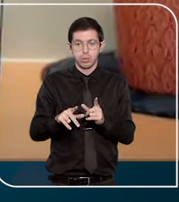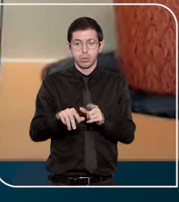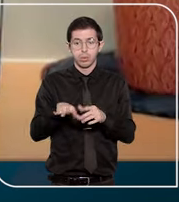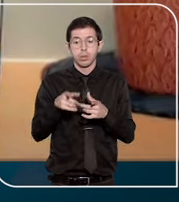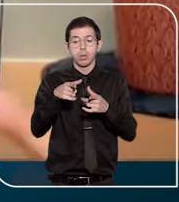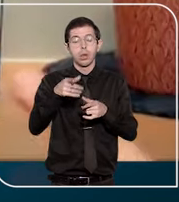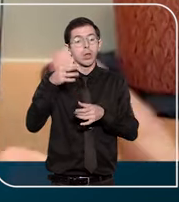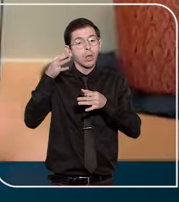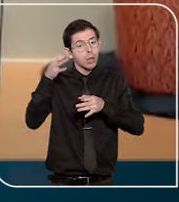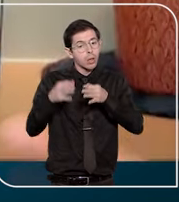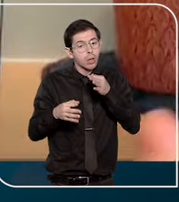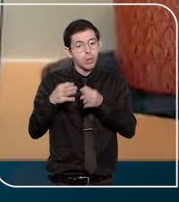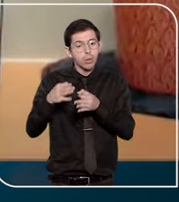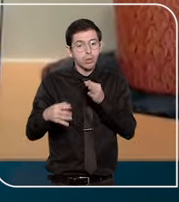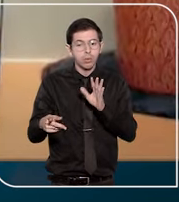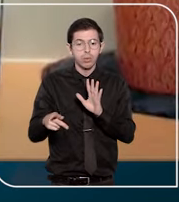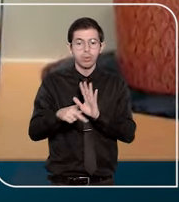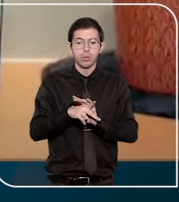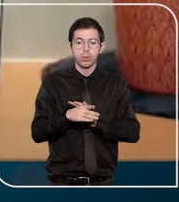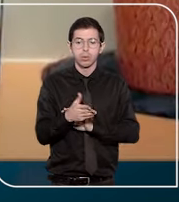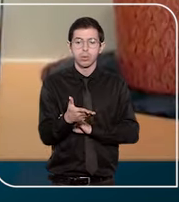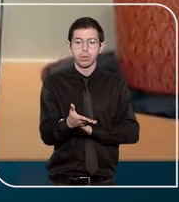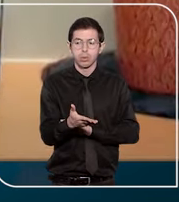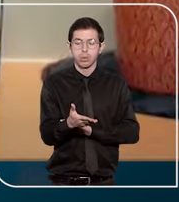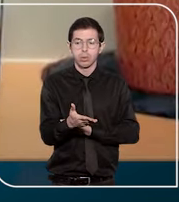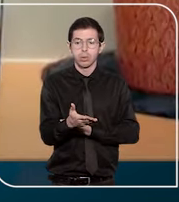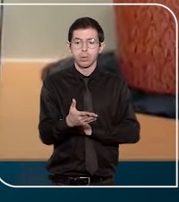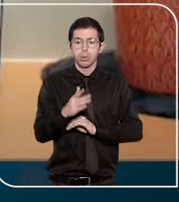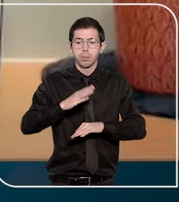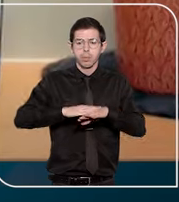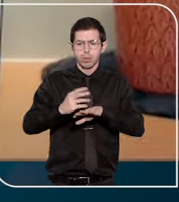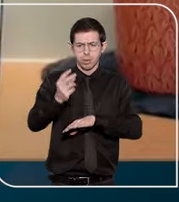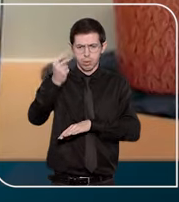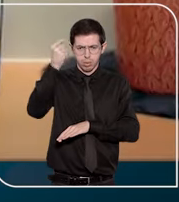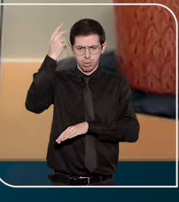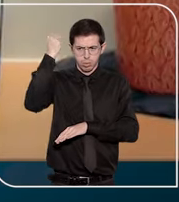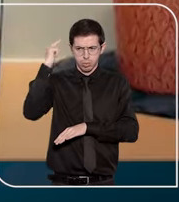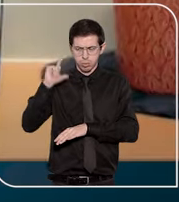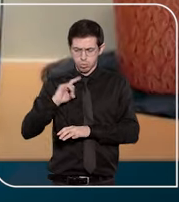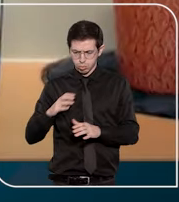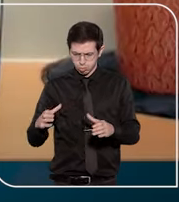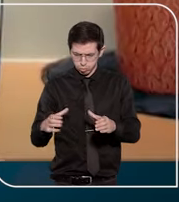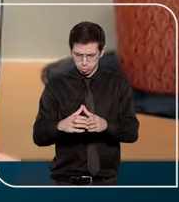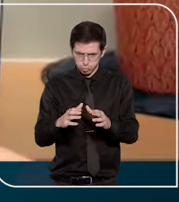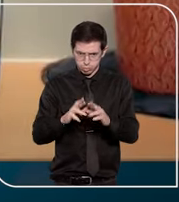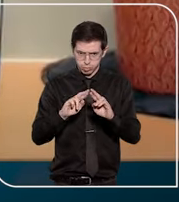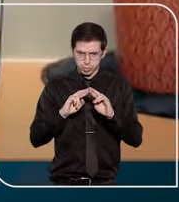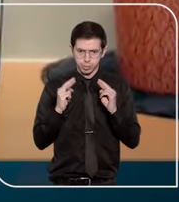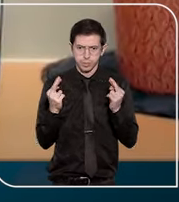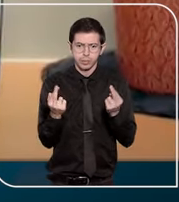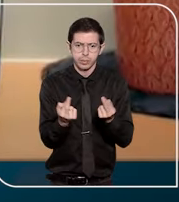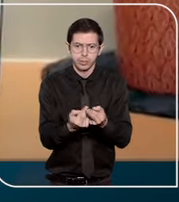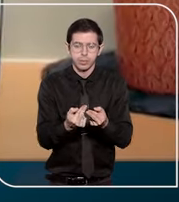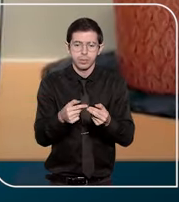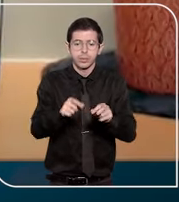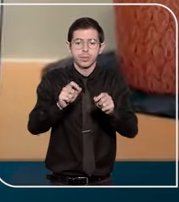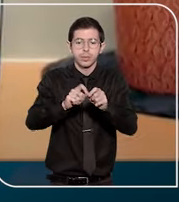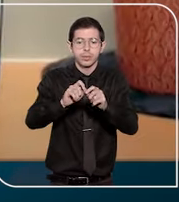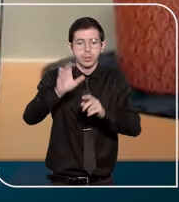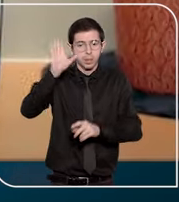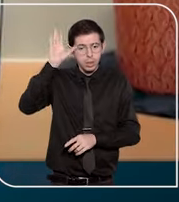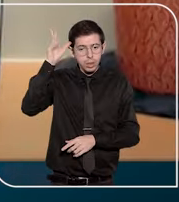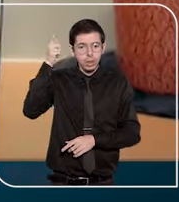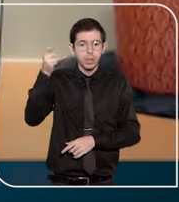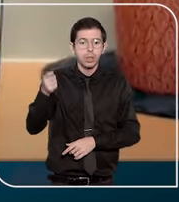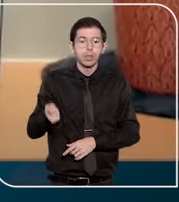ministros, então, os 15 ministros mais antigos do STJ, se reuniram e julgaram, fixaram